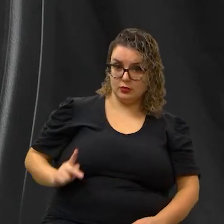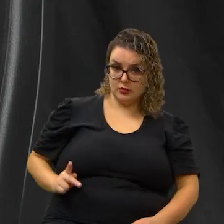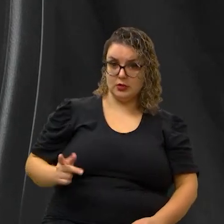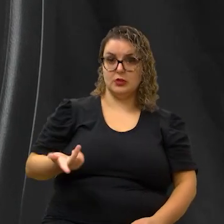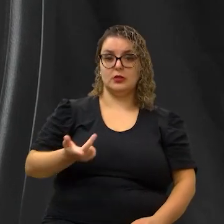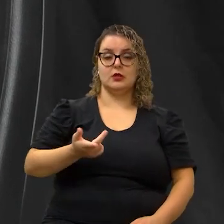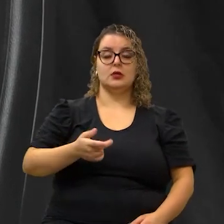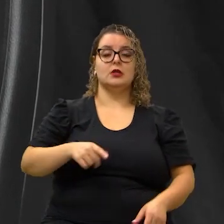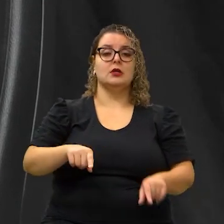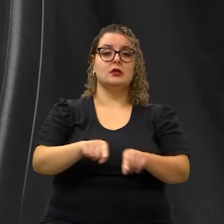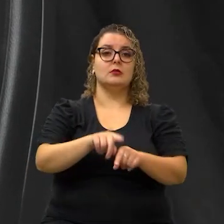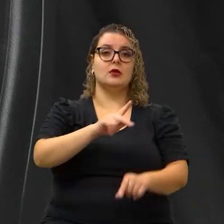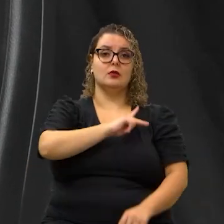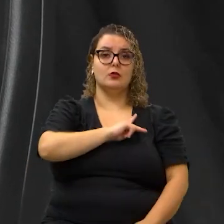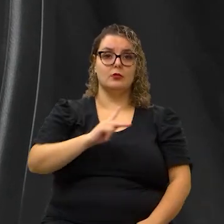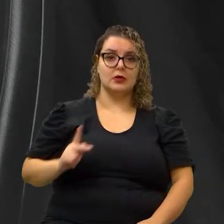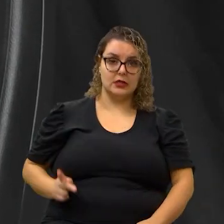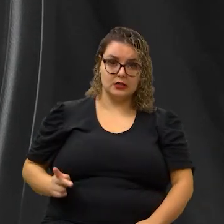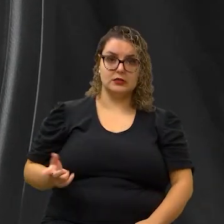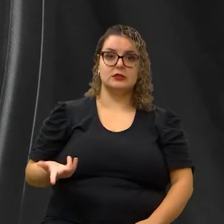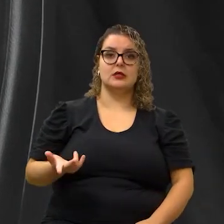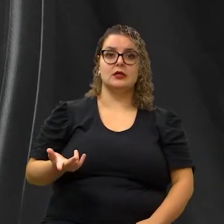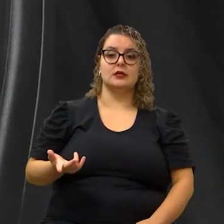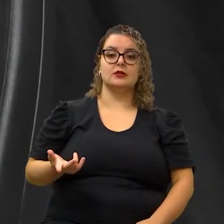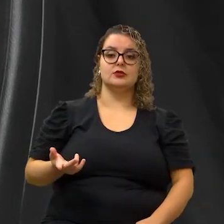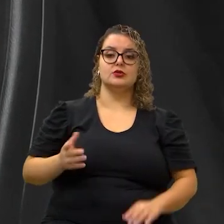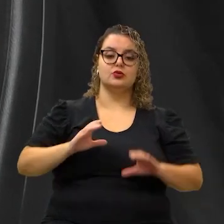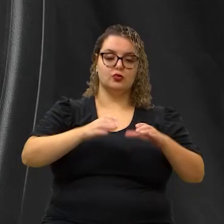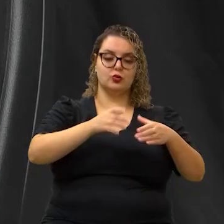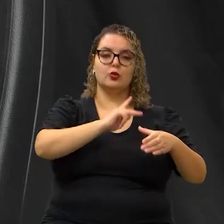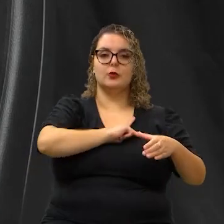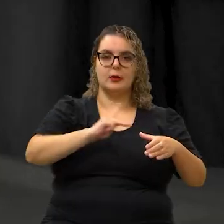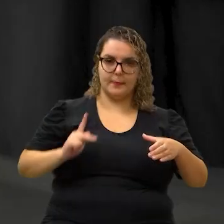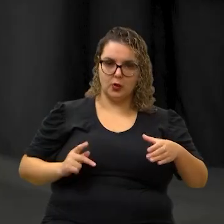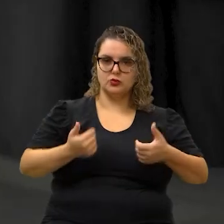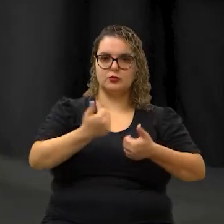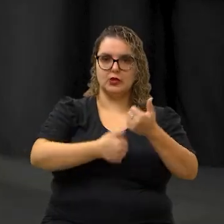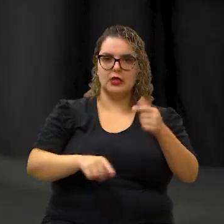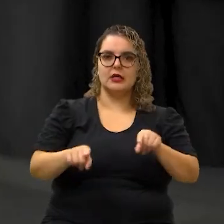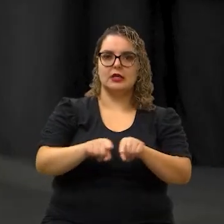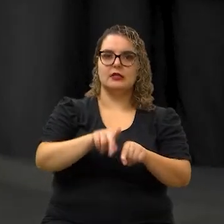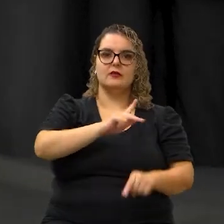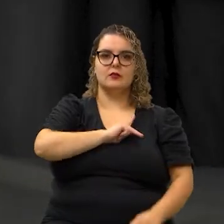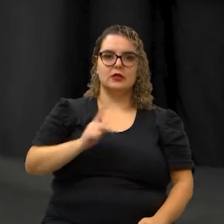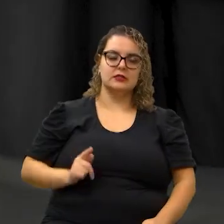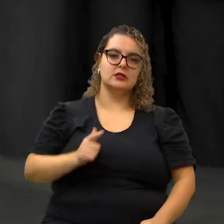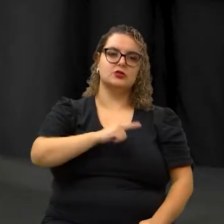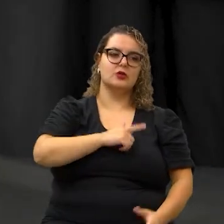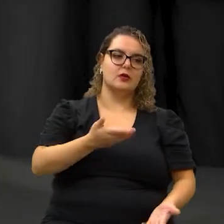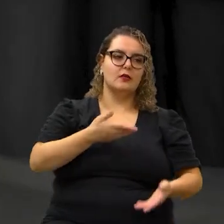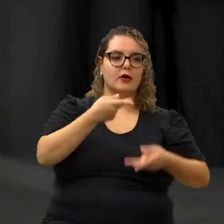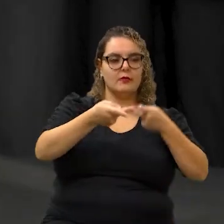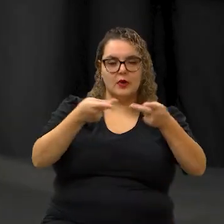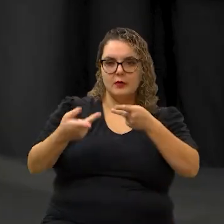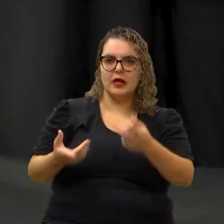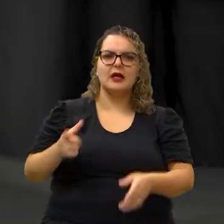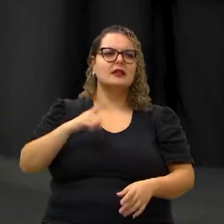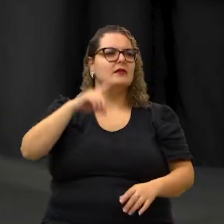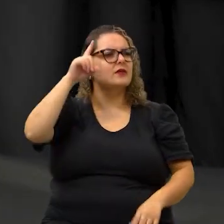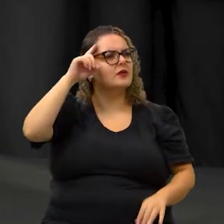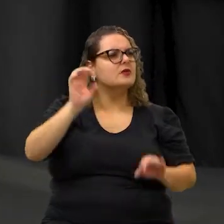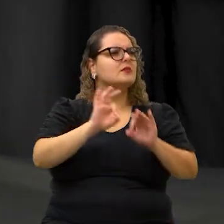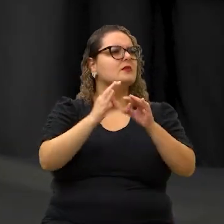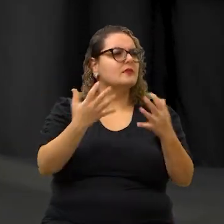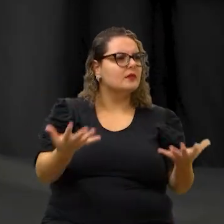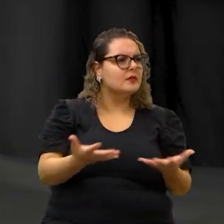Guarani na época desse projeto, e aí a gente conseguiu aprovar. Eles fizeram até, se não me engano, acho que na época a gente teve um dia que as